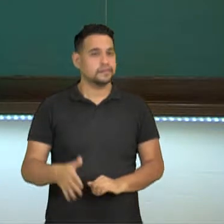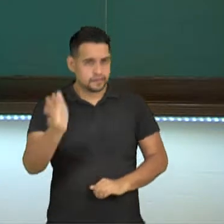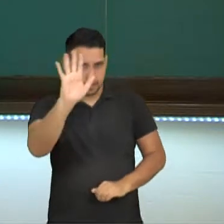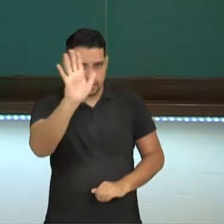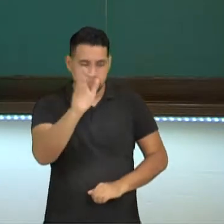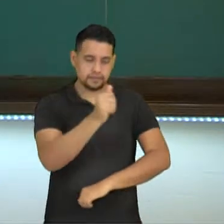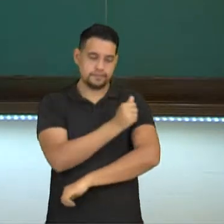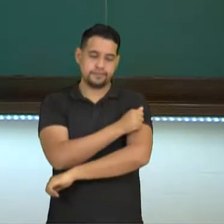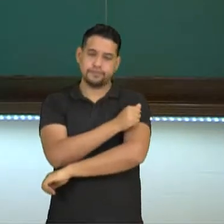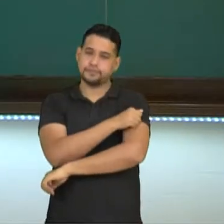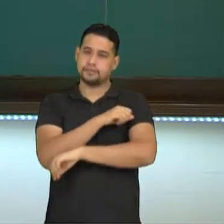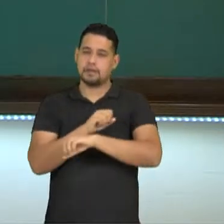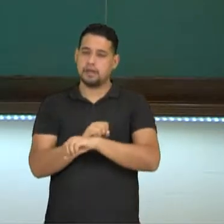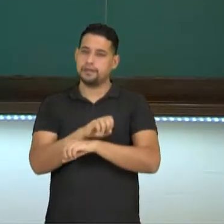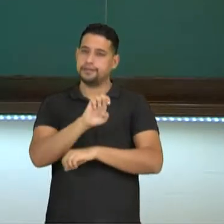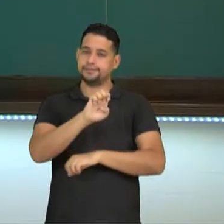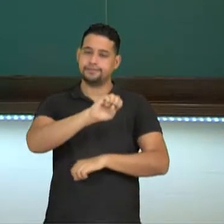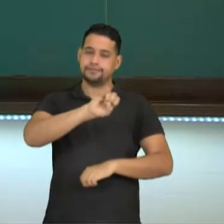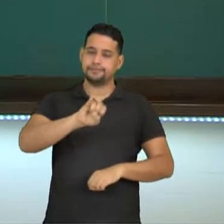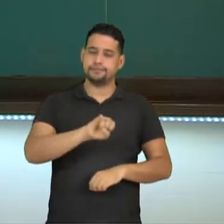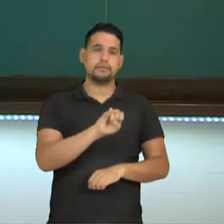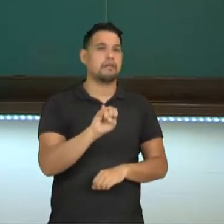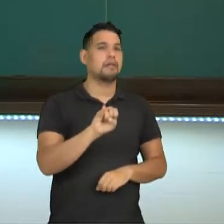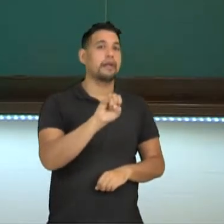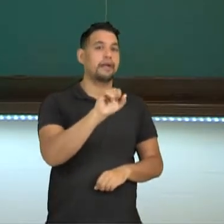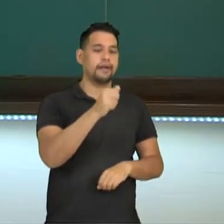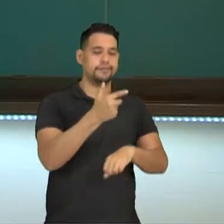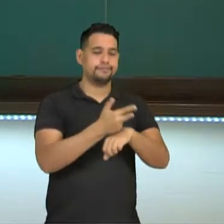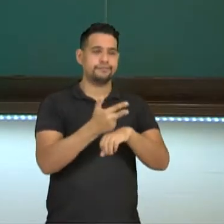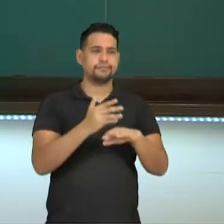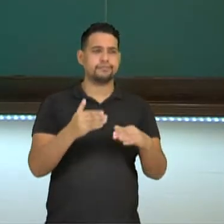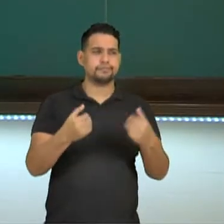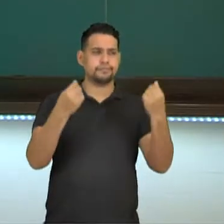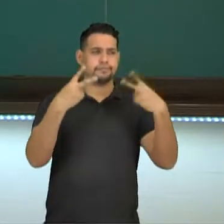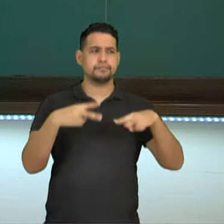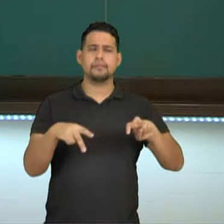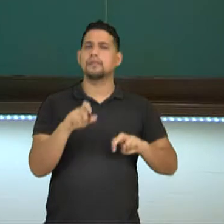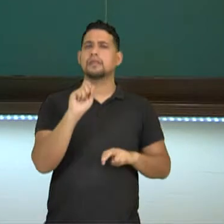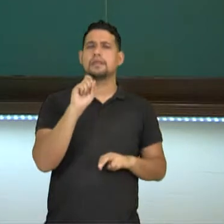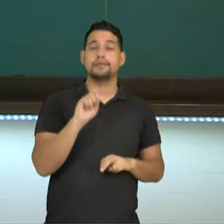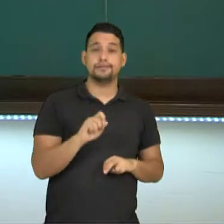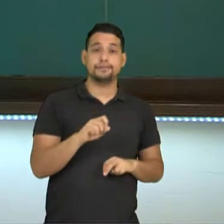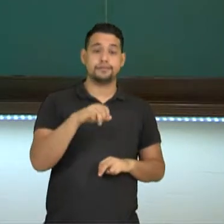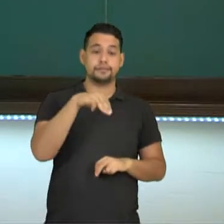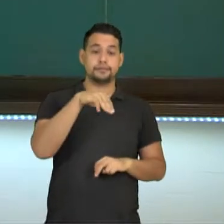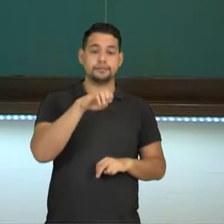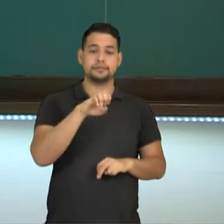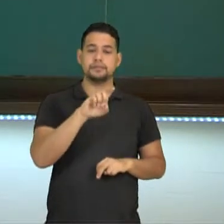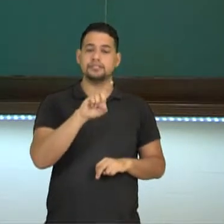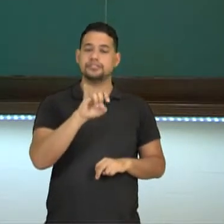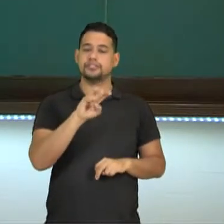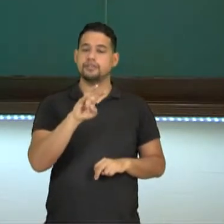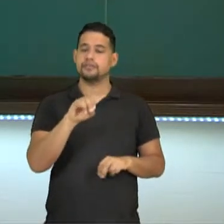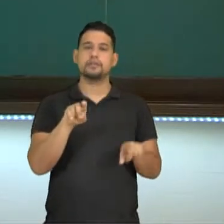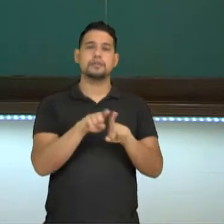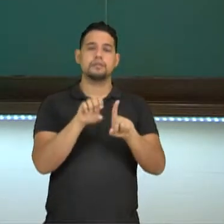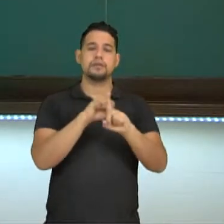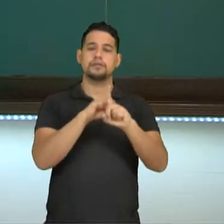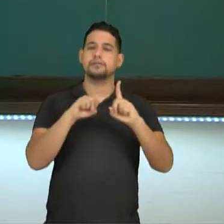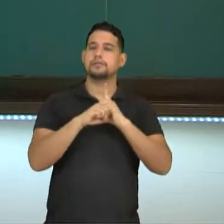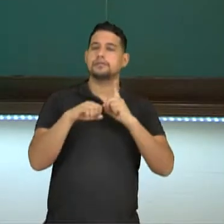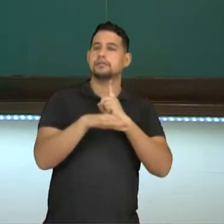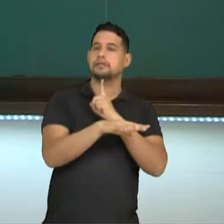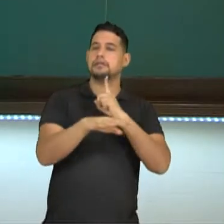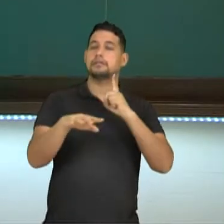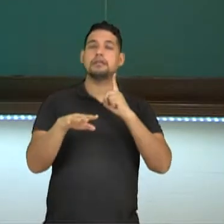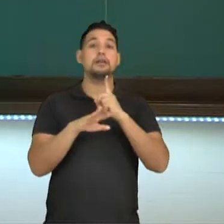Olá, estudantes da educação de jovens e adultos. Neste vídeo, vamos falar sobre medievo e sociedade feudal, a formação